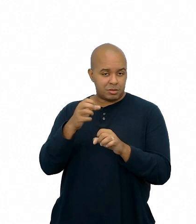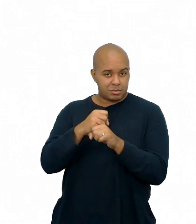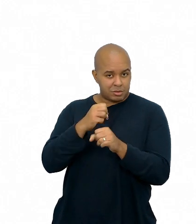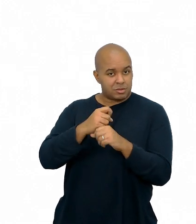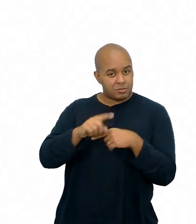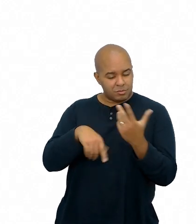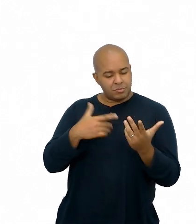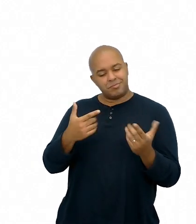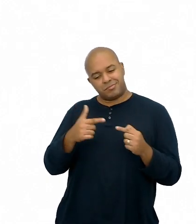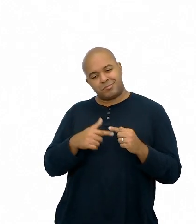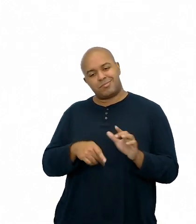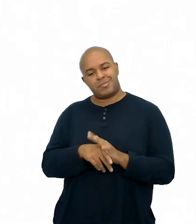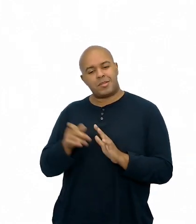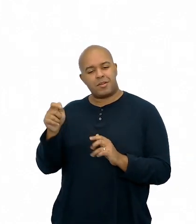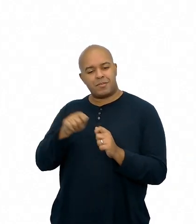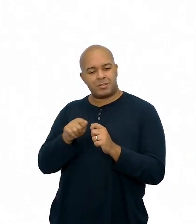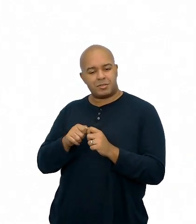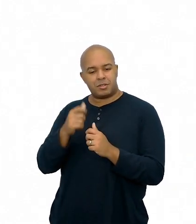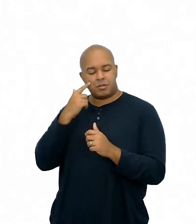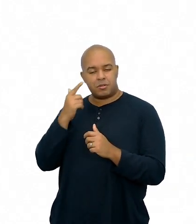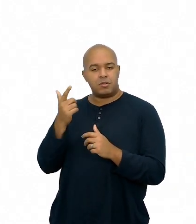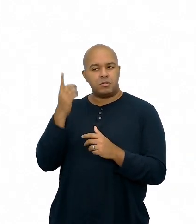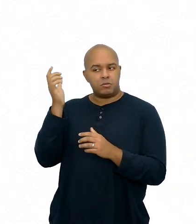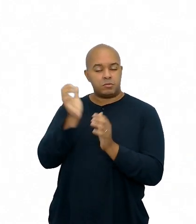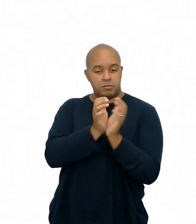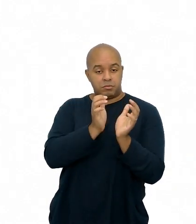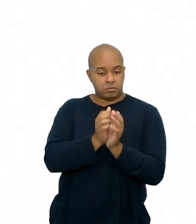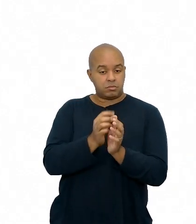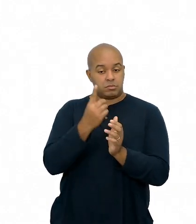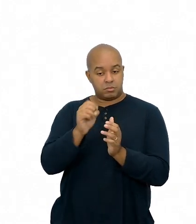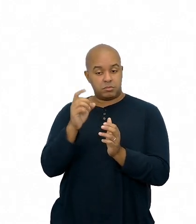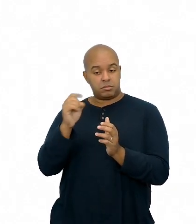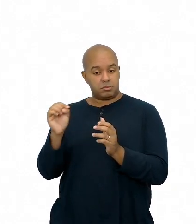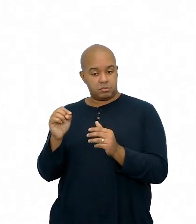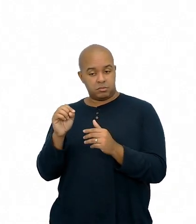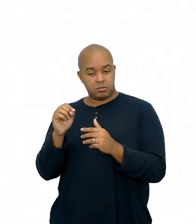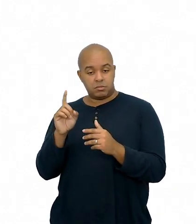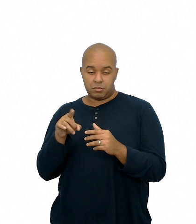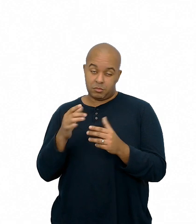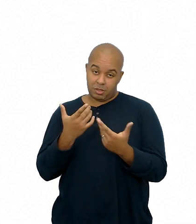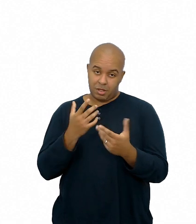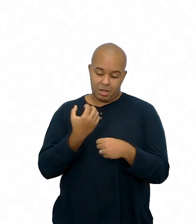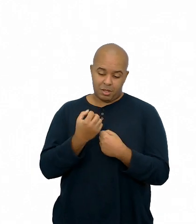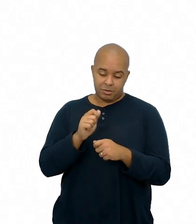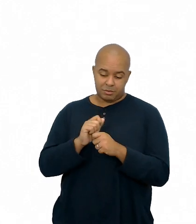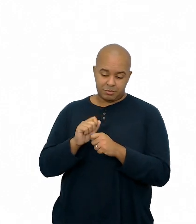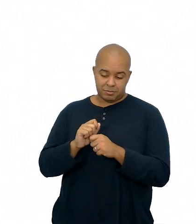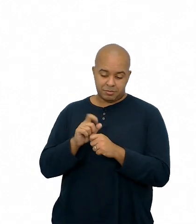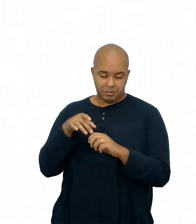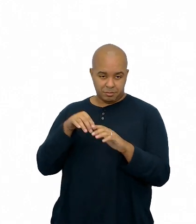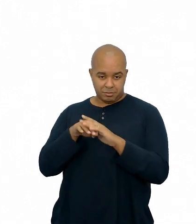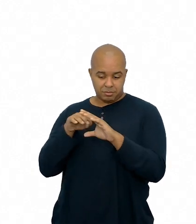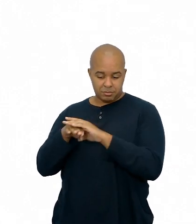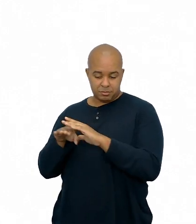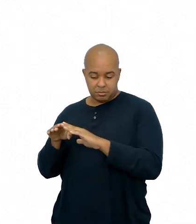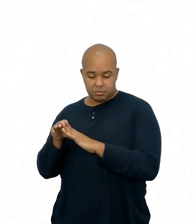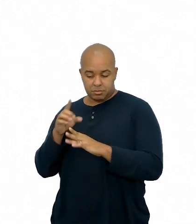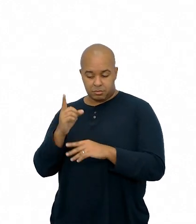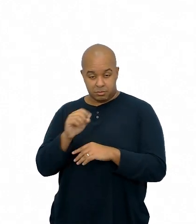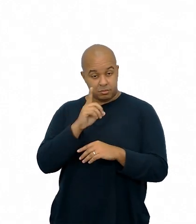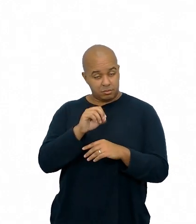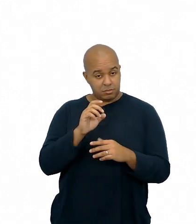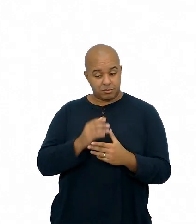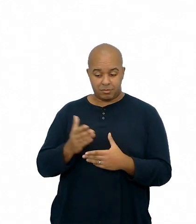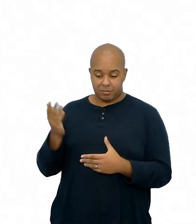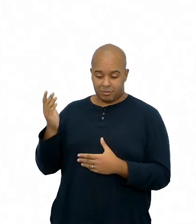né? No caso aqui, fazendo os grupos, né, de 10 em 10. Isso é o esperado, que eles façam esse agrupamento de 10 em 10